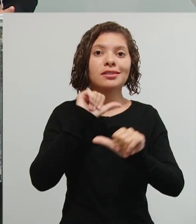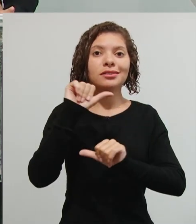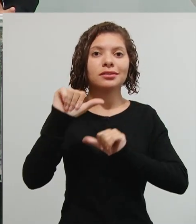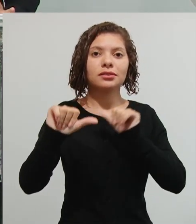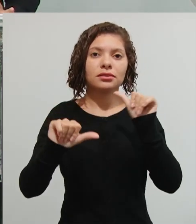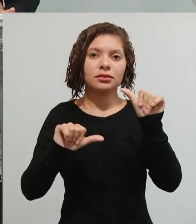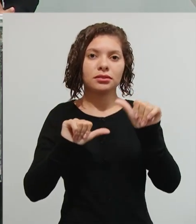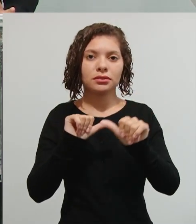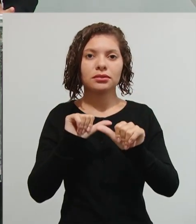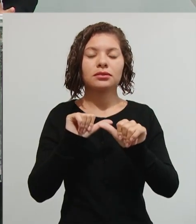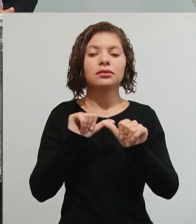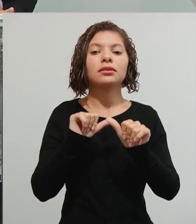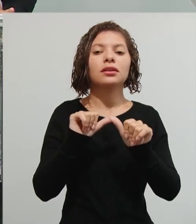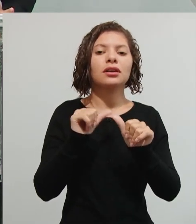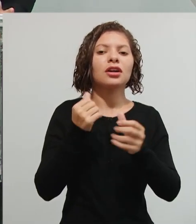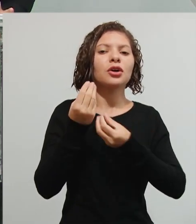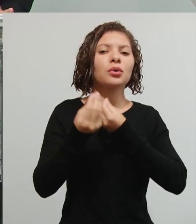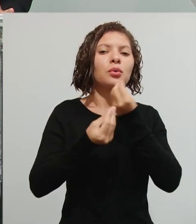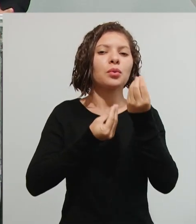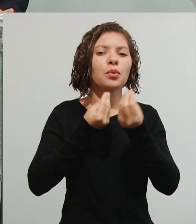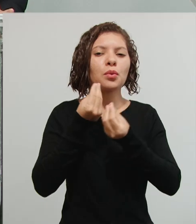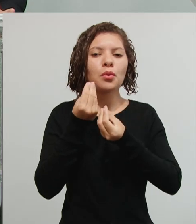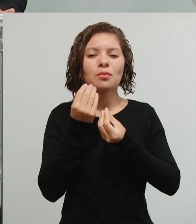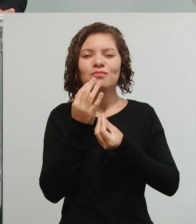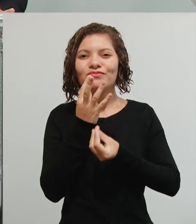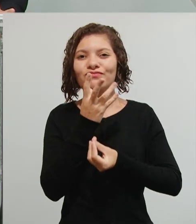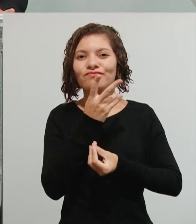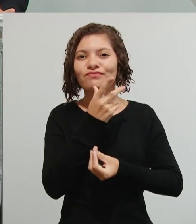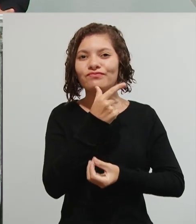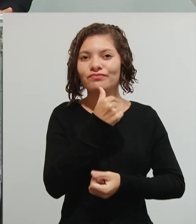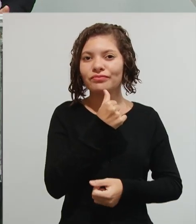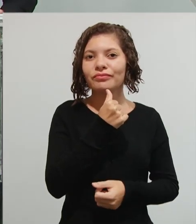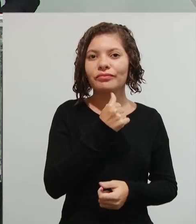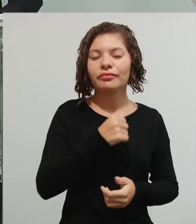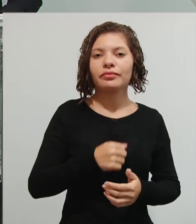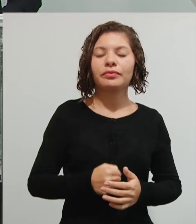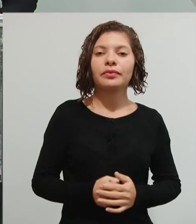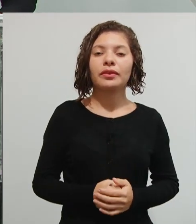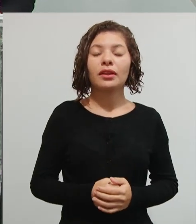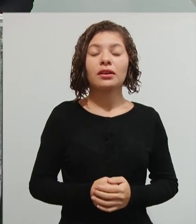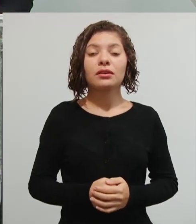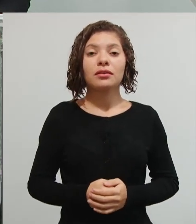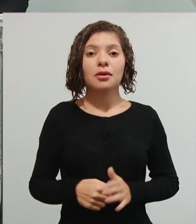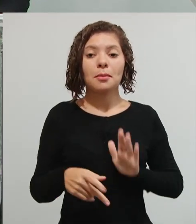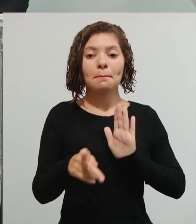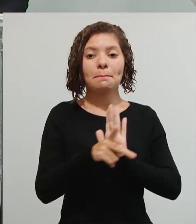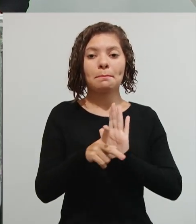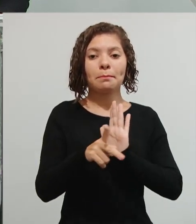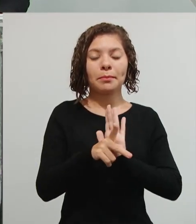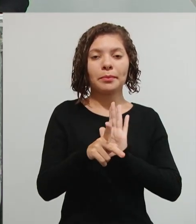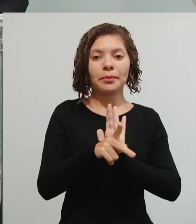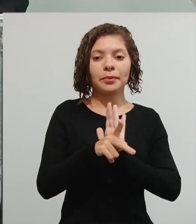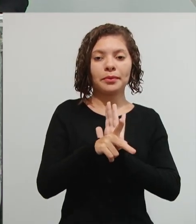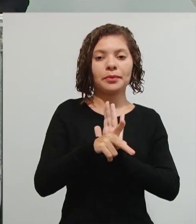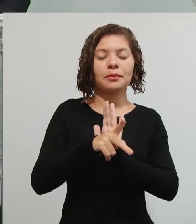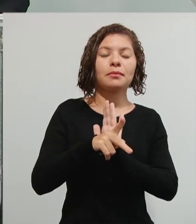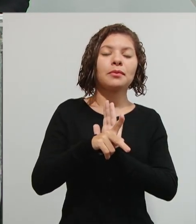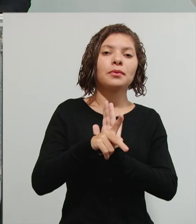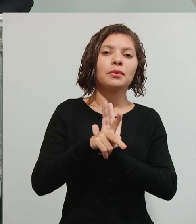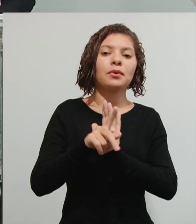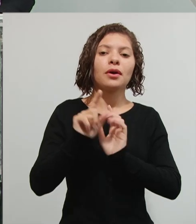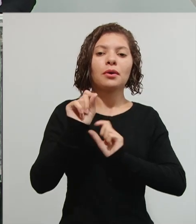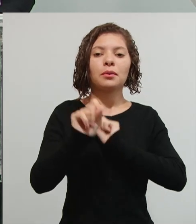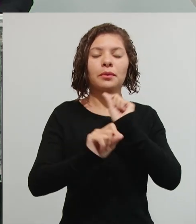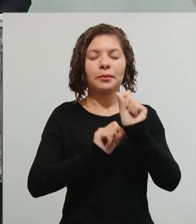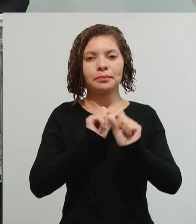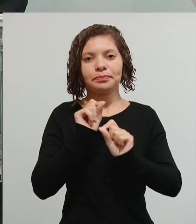mudanças elas costumam acontecer de forma muito gradativa. É como se esse princípio fosse um freio para os demais. Não